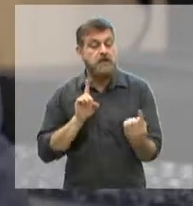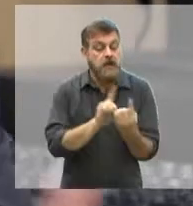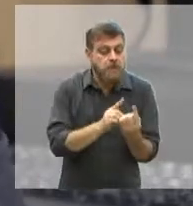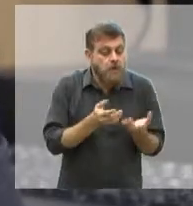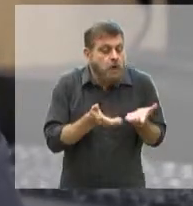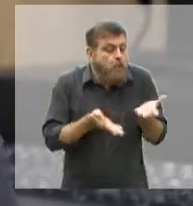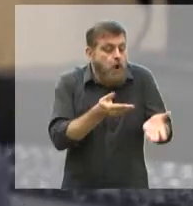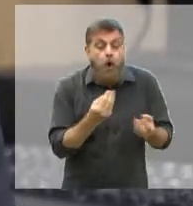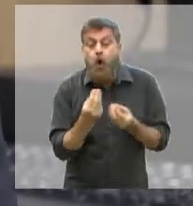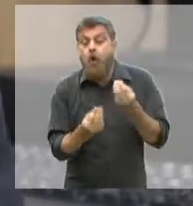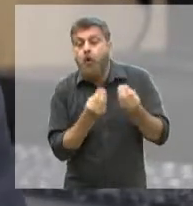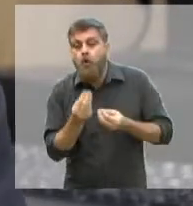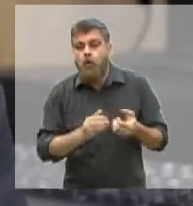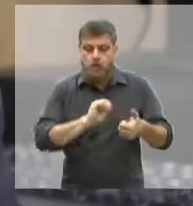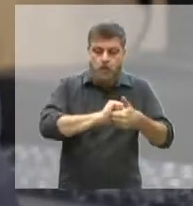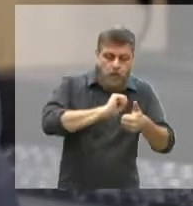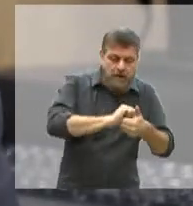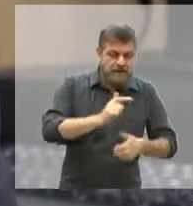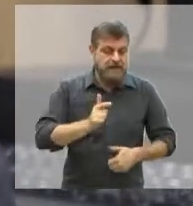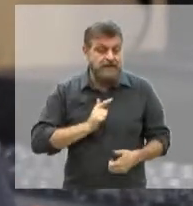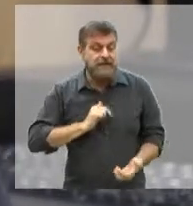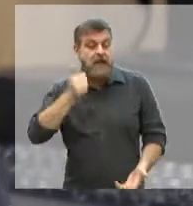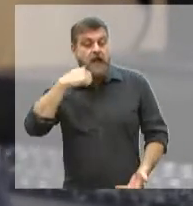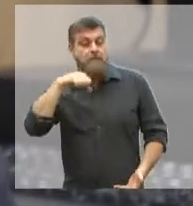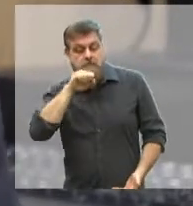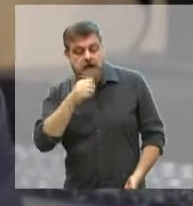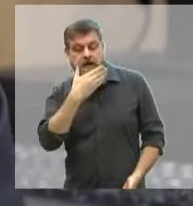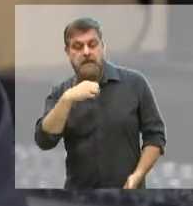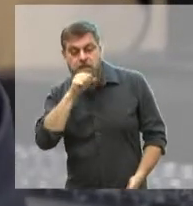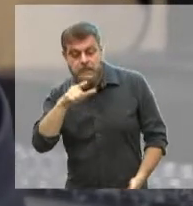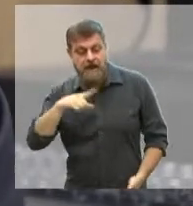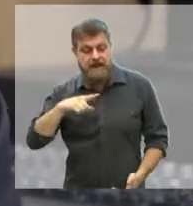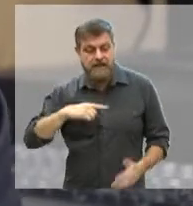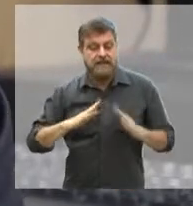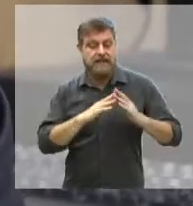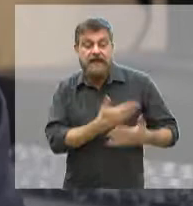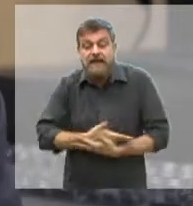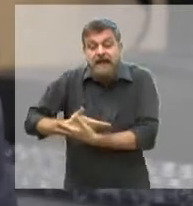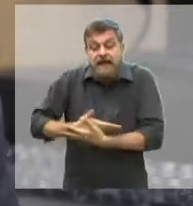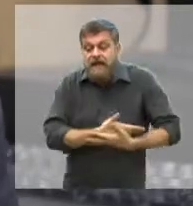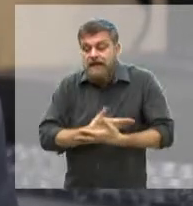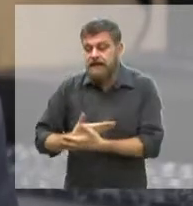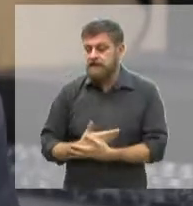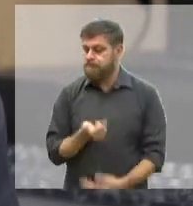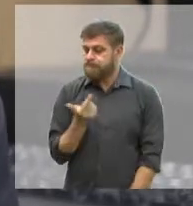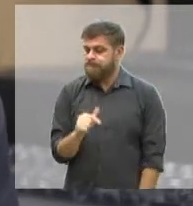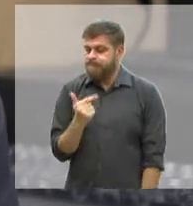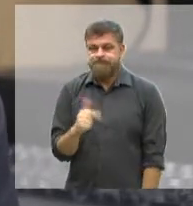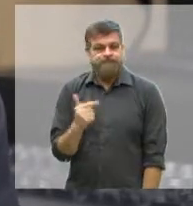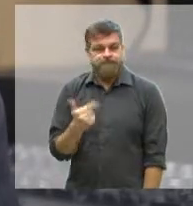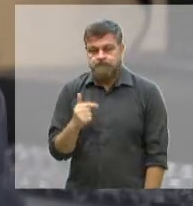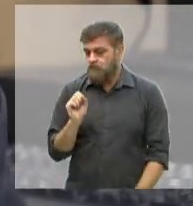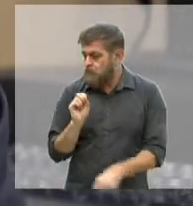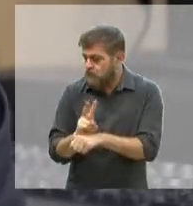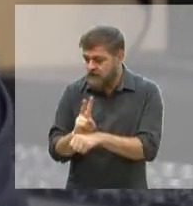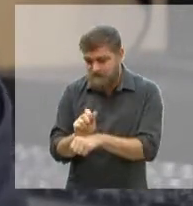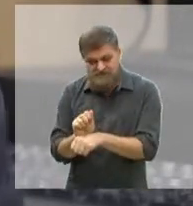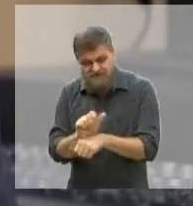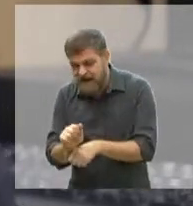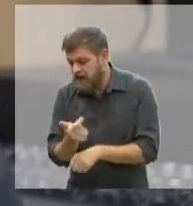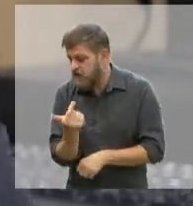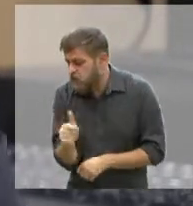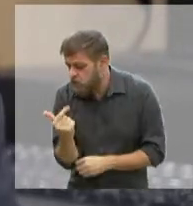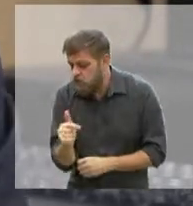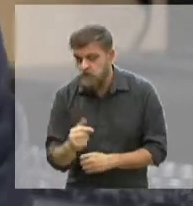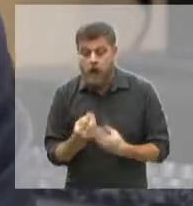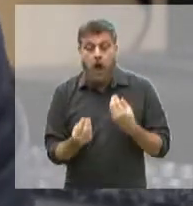cuidadas, como é que está sendo o cotidiano das mães e pais que precisam ter filhos nas creches e não conseguem colocar os seus filhos nas creches, né? E da